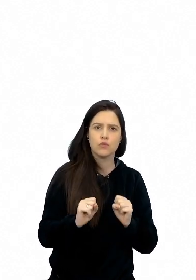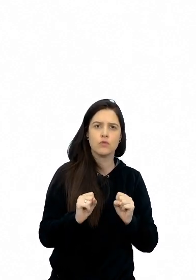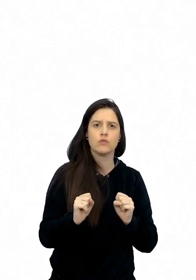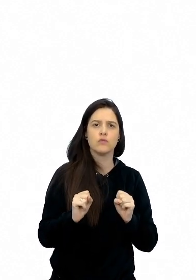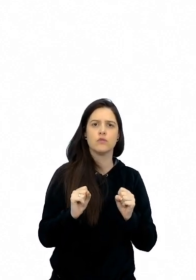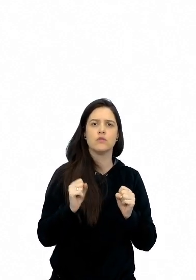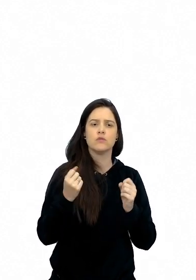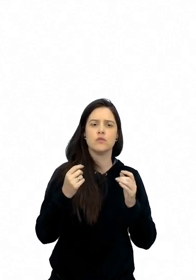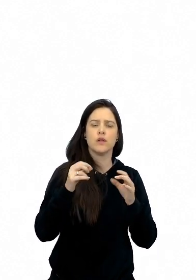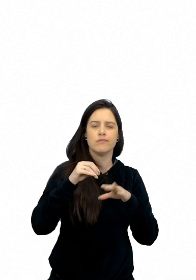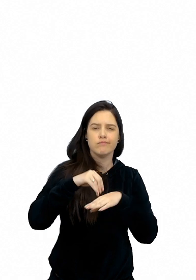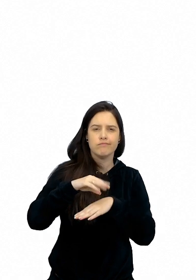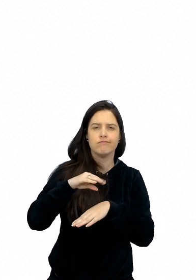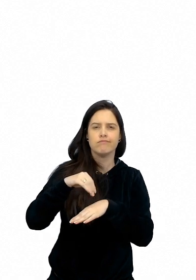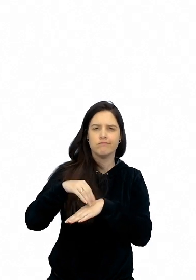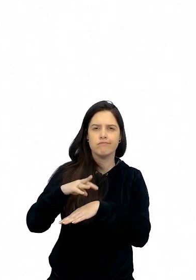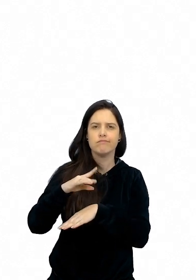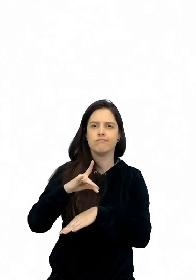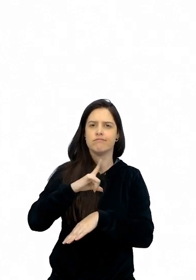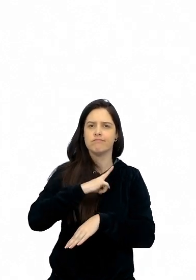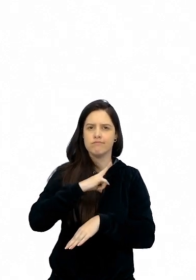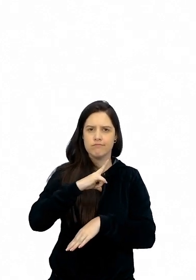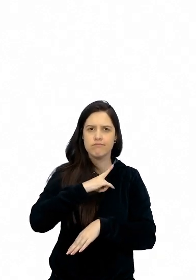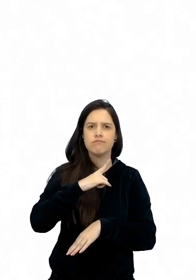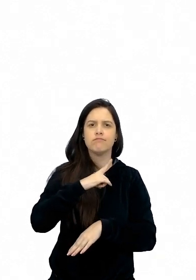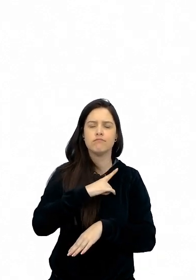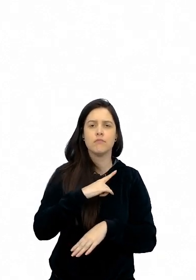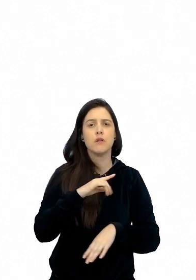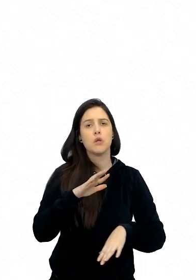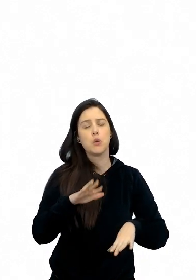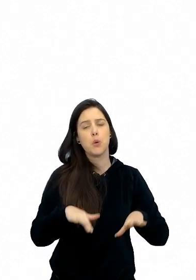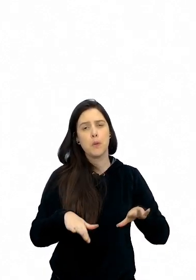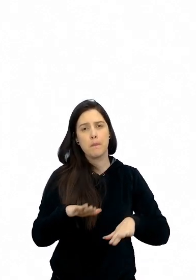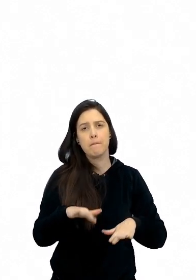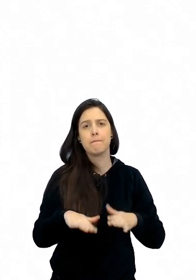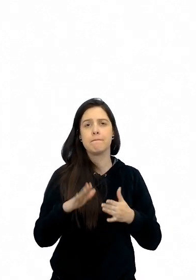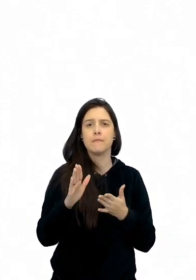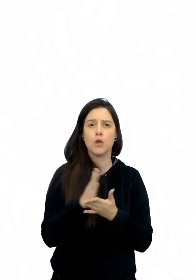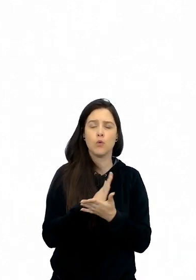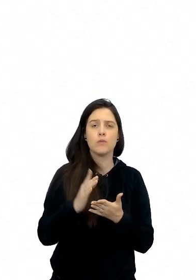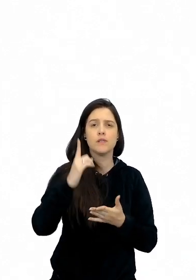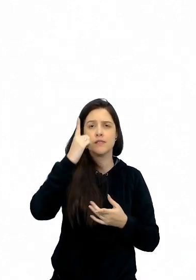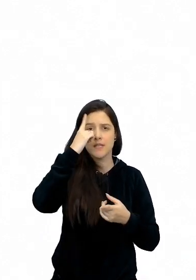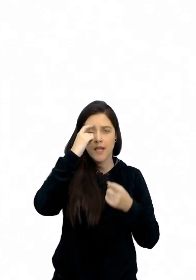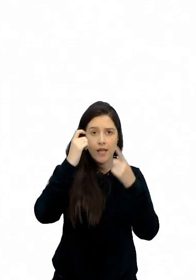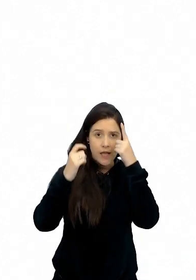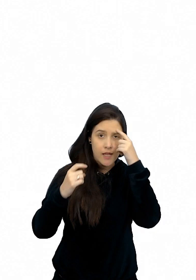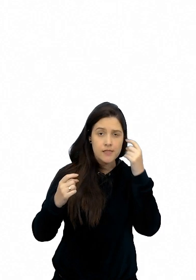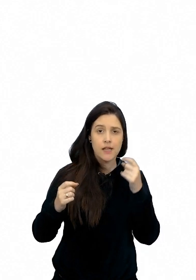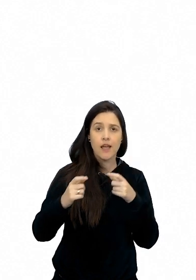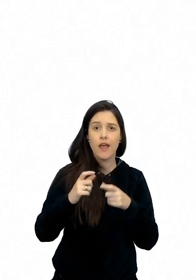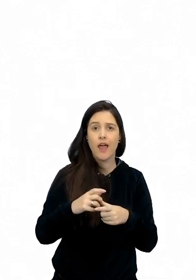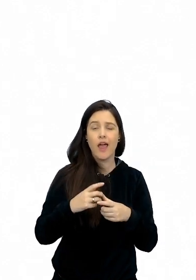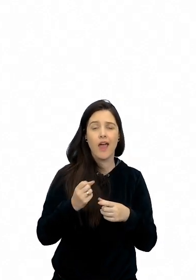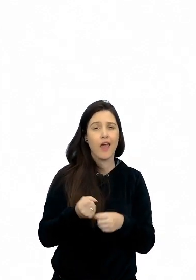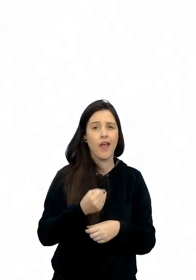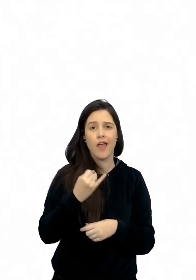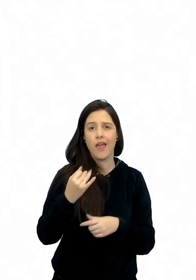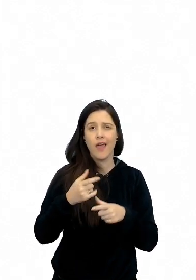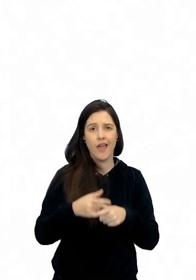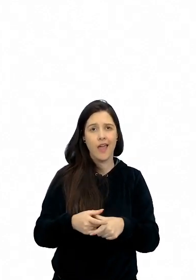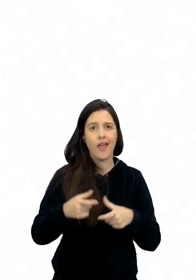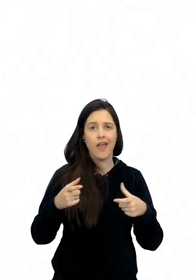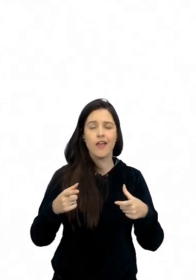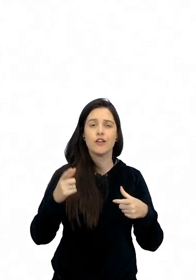essas sugestões que a gente tem, são momentos que a gente tem algumas ideias de abordagem diferente, a gente analisa